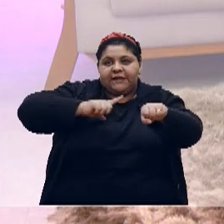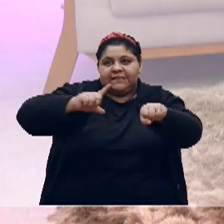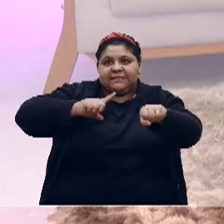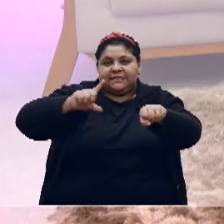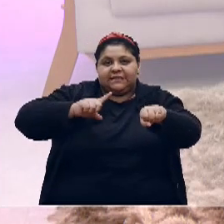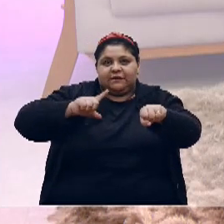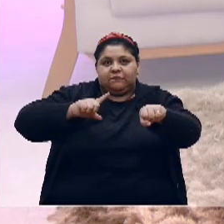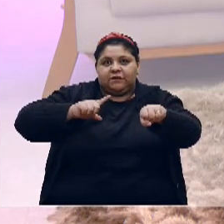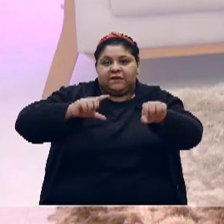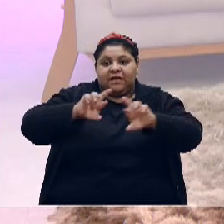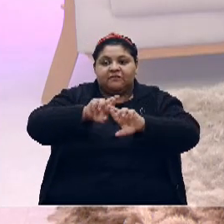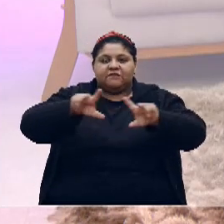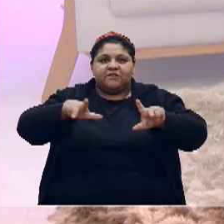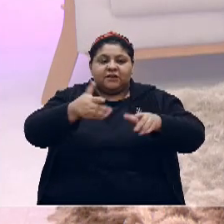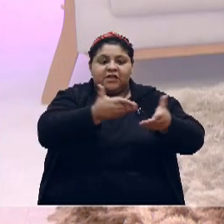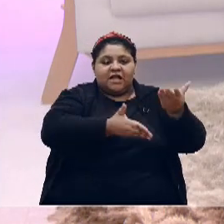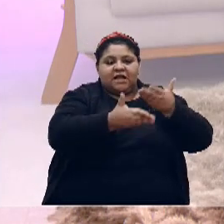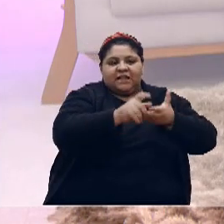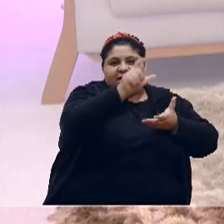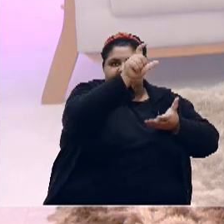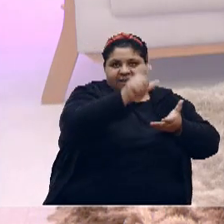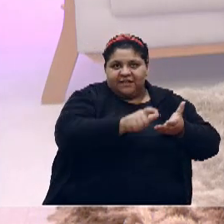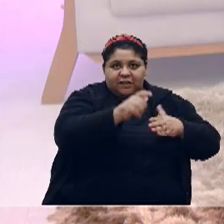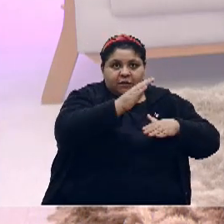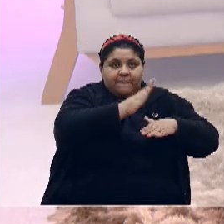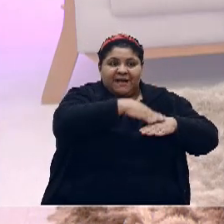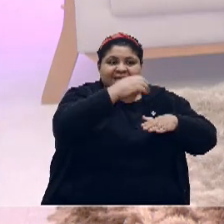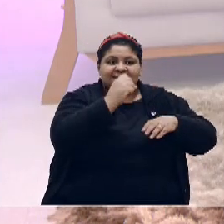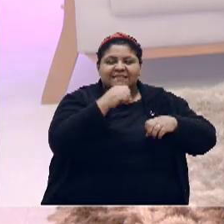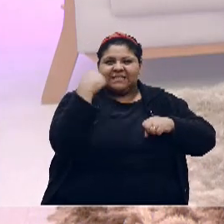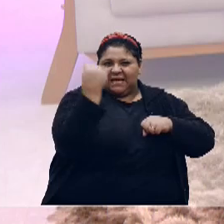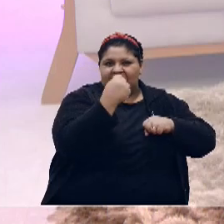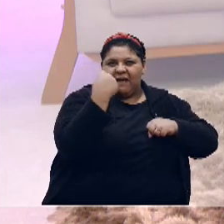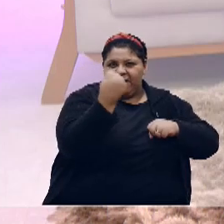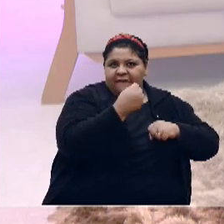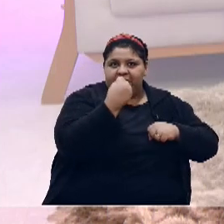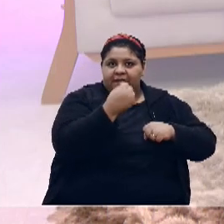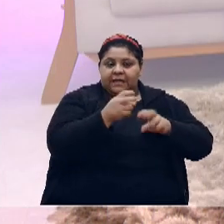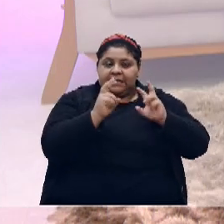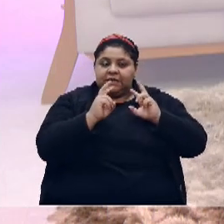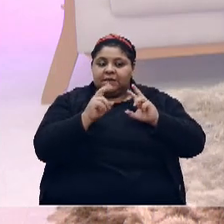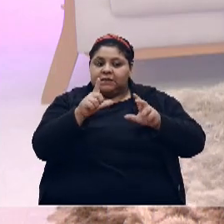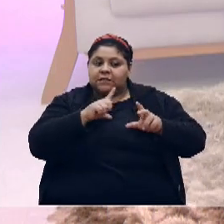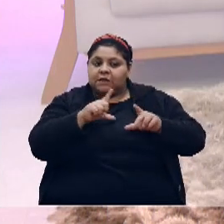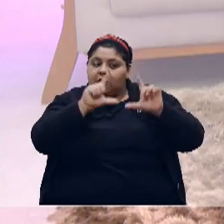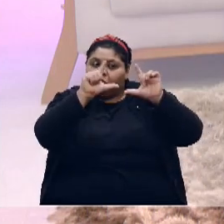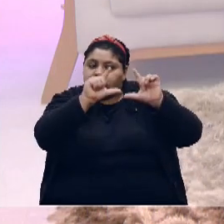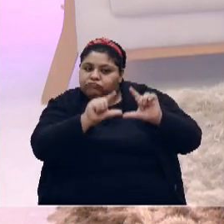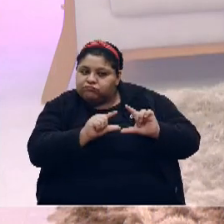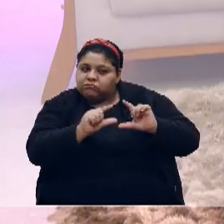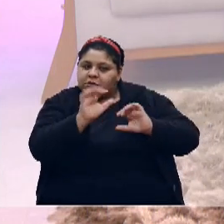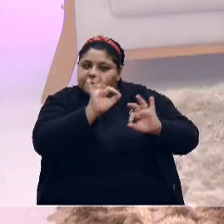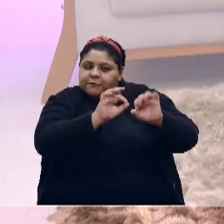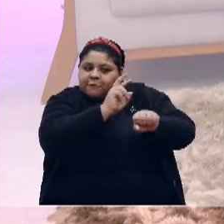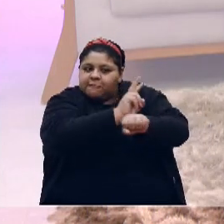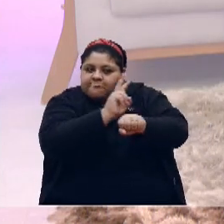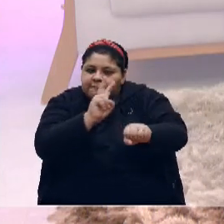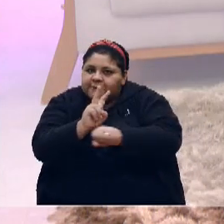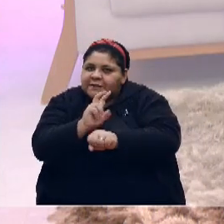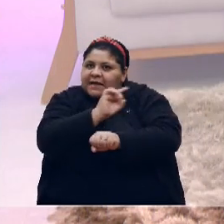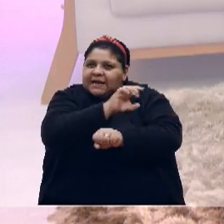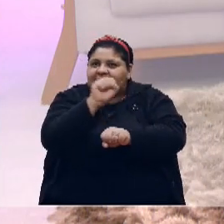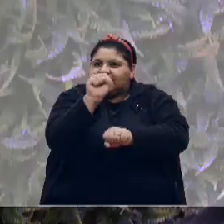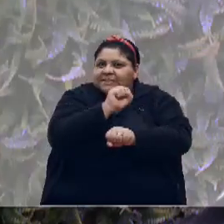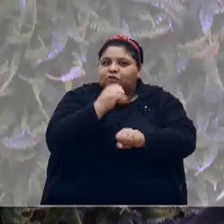extremos, né? Nós atendemos os pacientes com maior gravidade, que é onde nós temos que minimizar, cada segundo importa para a vida deles,